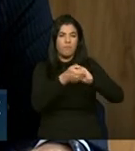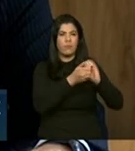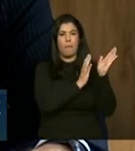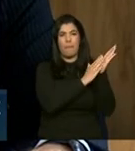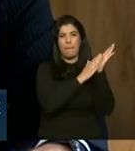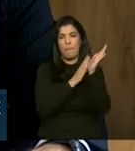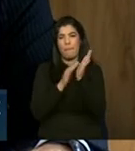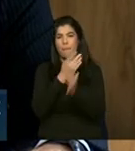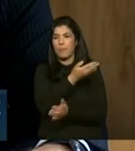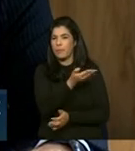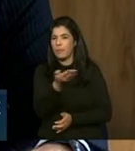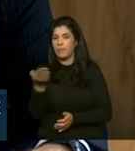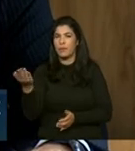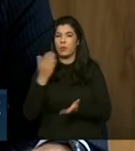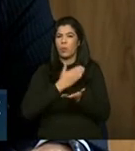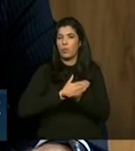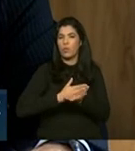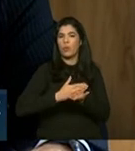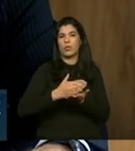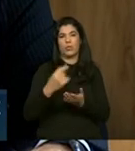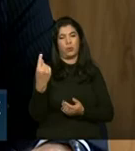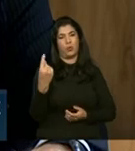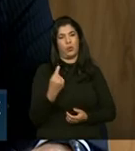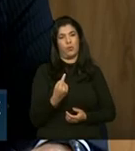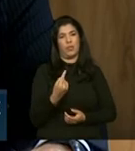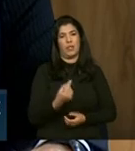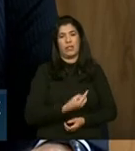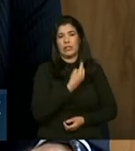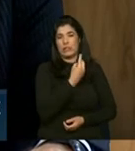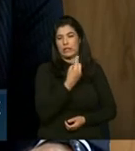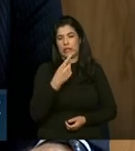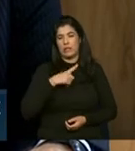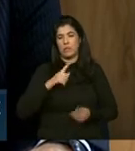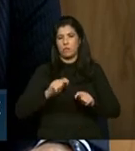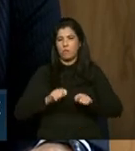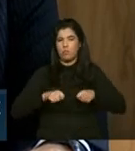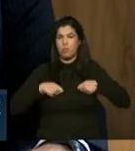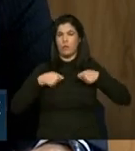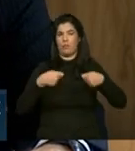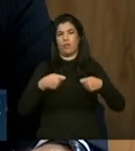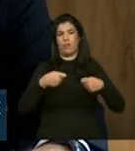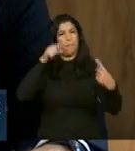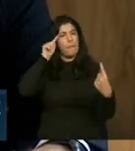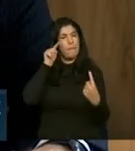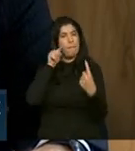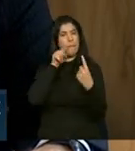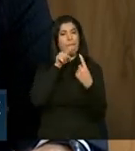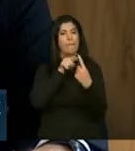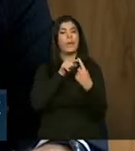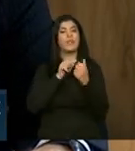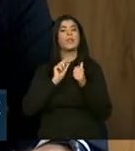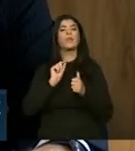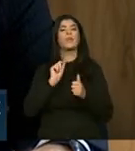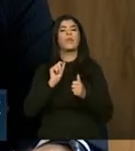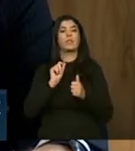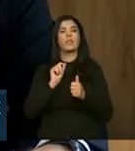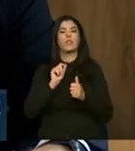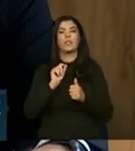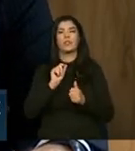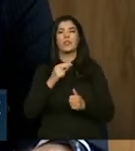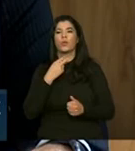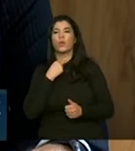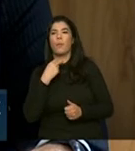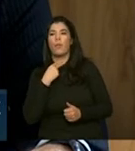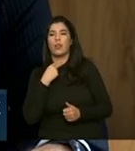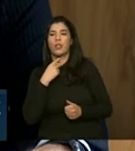iniciativa e diria que cabe um esforço. A meta seria o seguinte: nós não devemos ter um dos